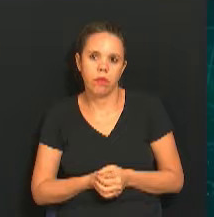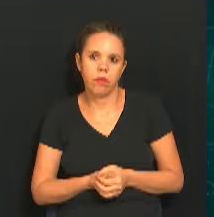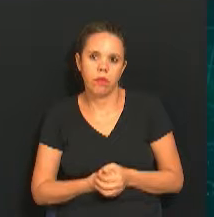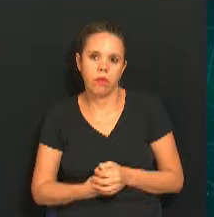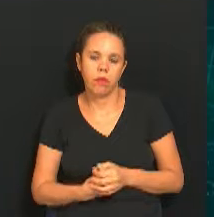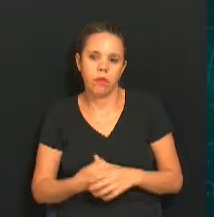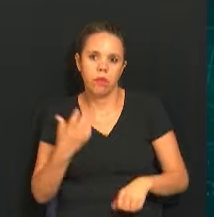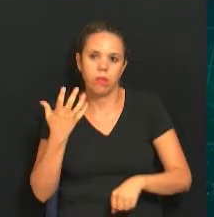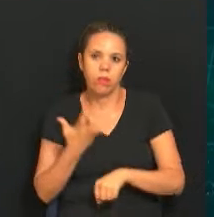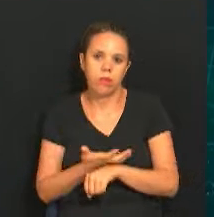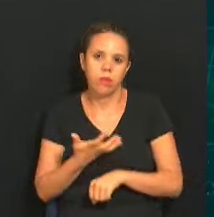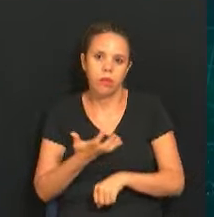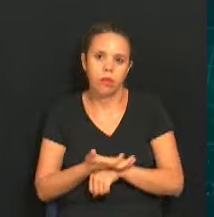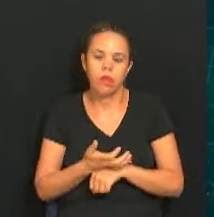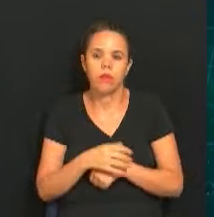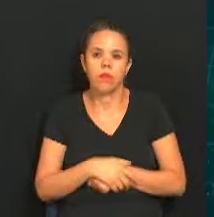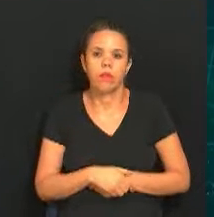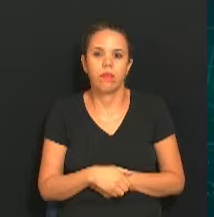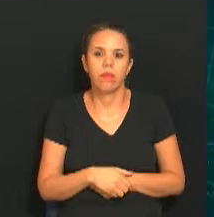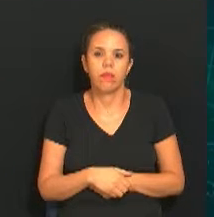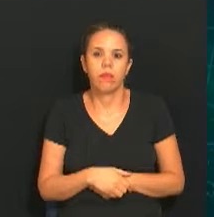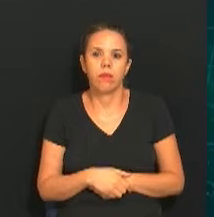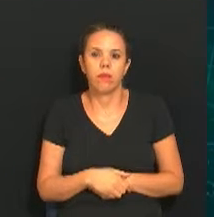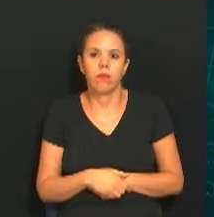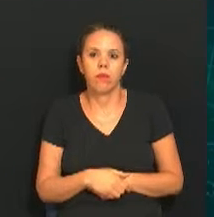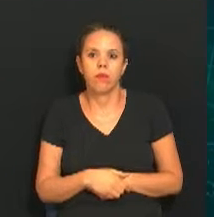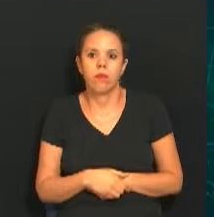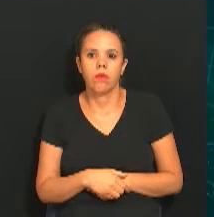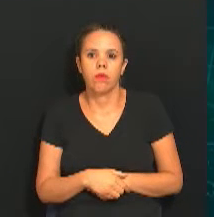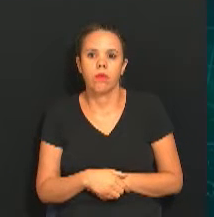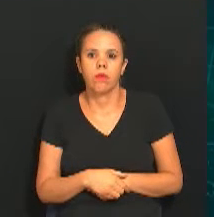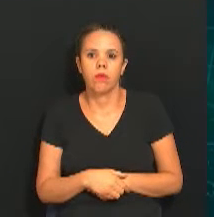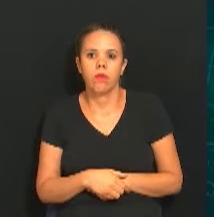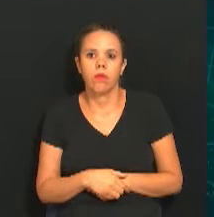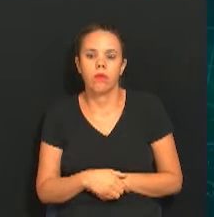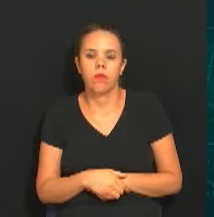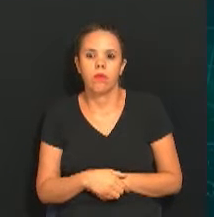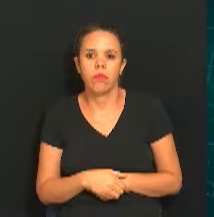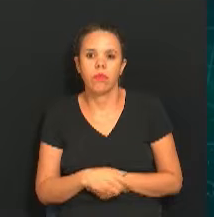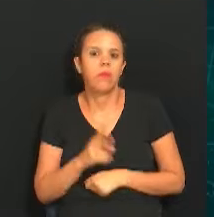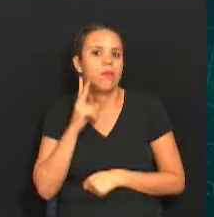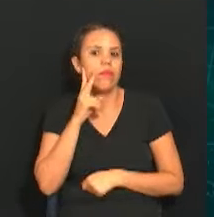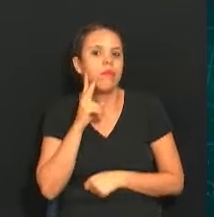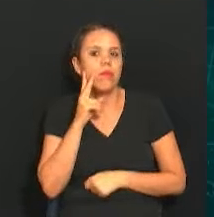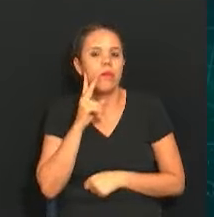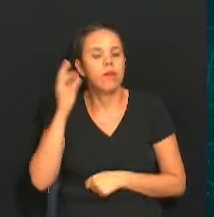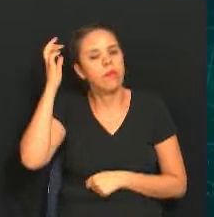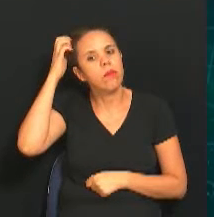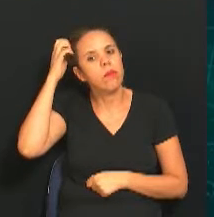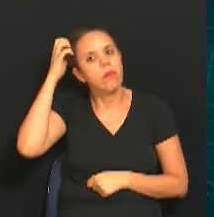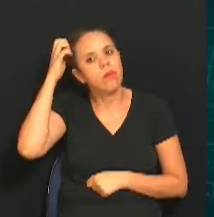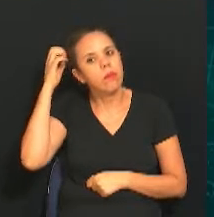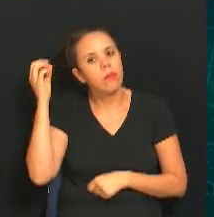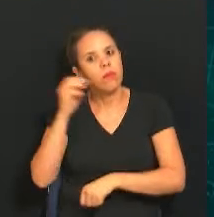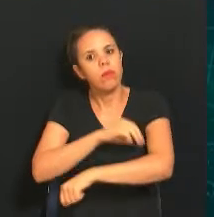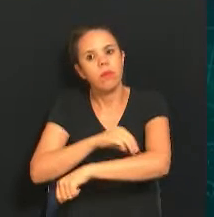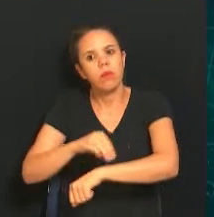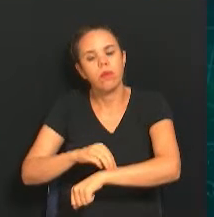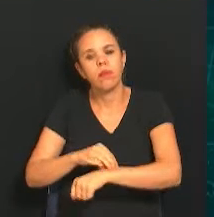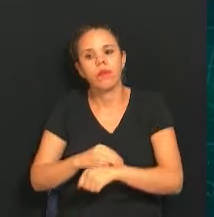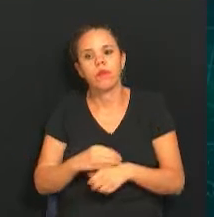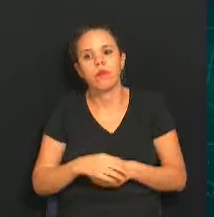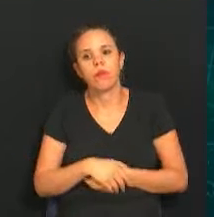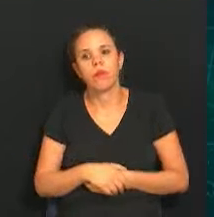óbitos na sequência Nova Odessa com 242 óbitos Vinhedo 226 Montemor